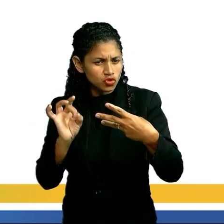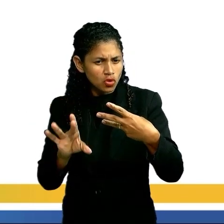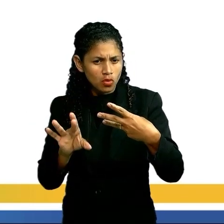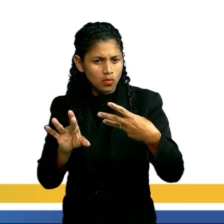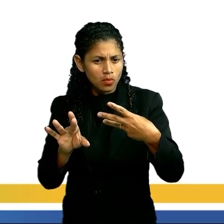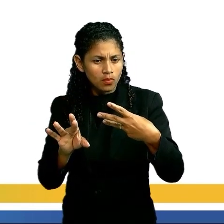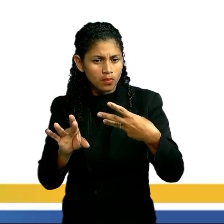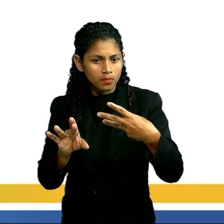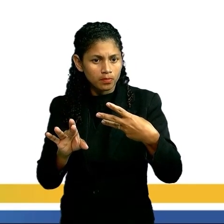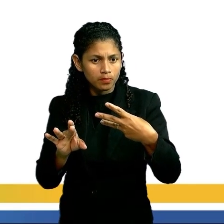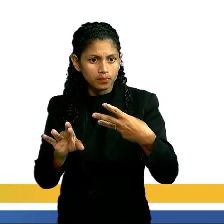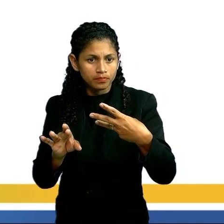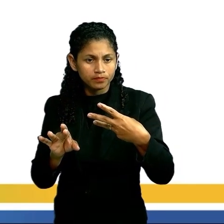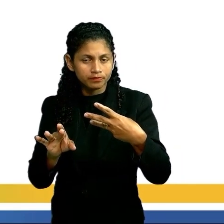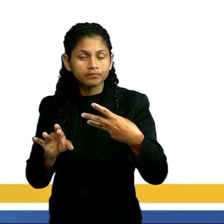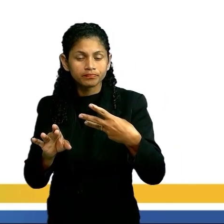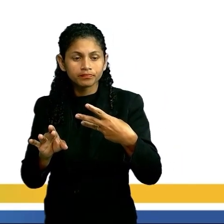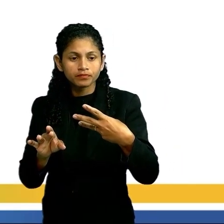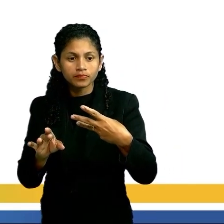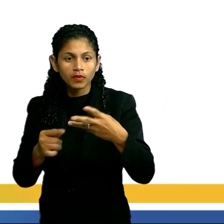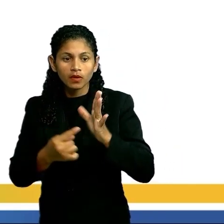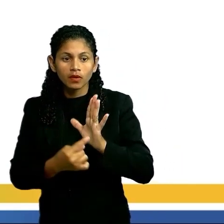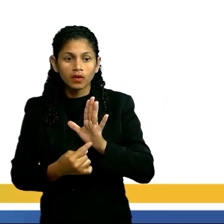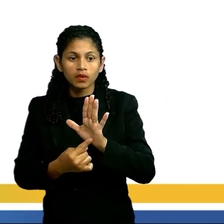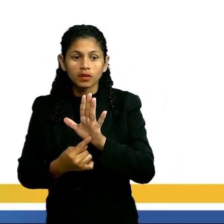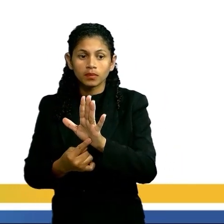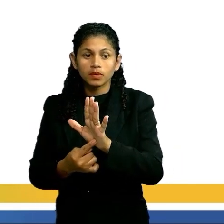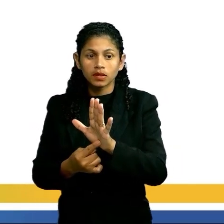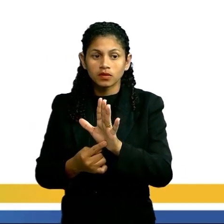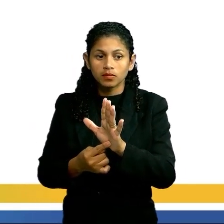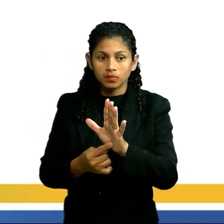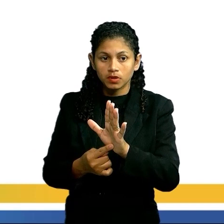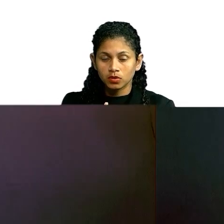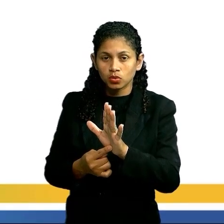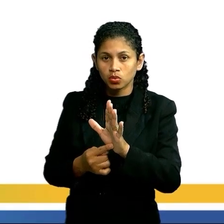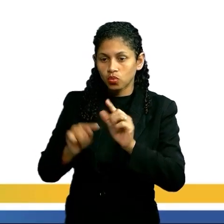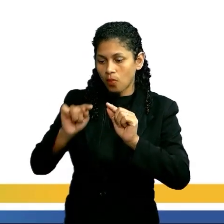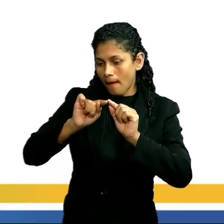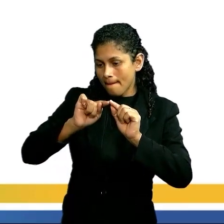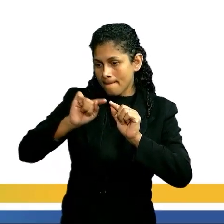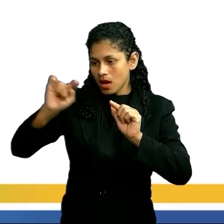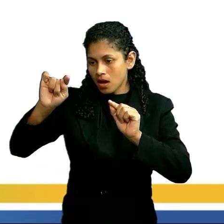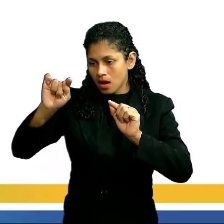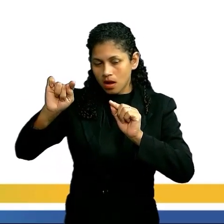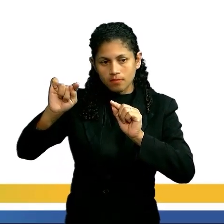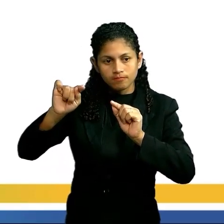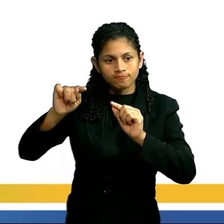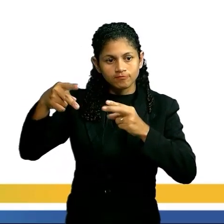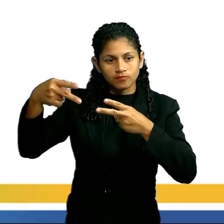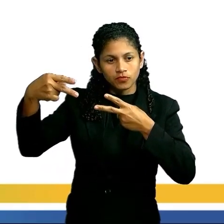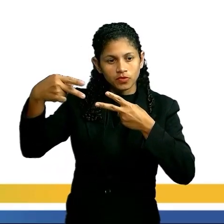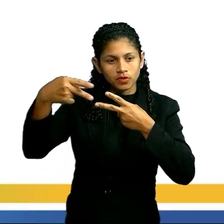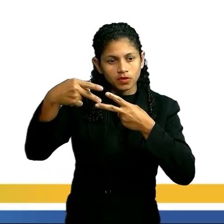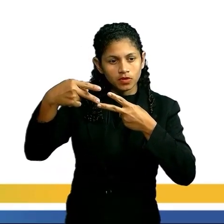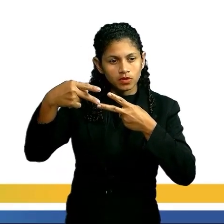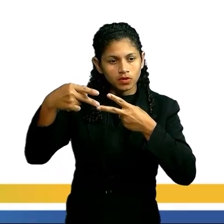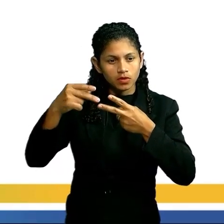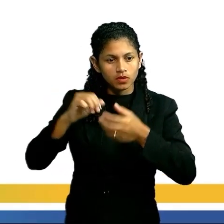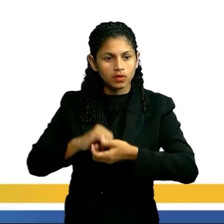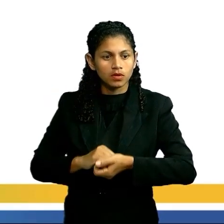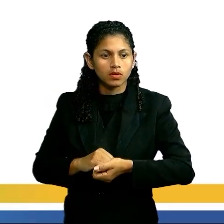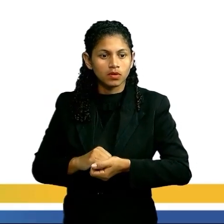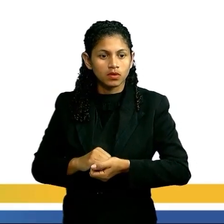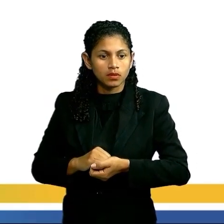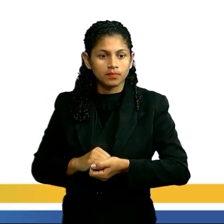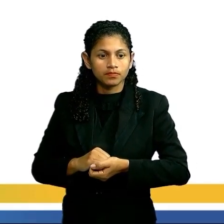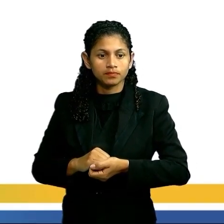duplas? Então, as ligações são representadas por esses traços. Aqui eu tenho uma ligação dupla, 2,